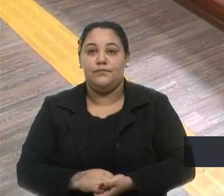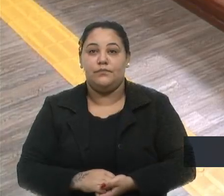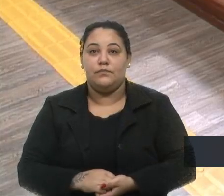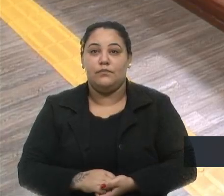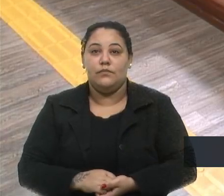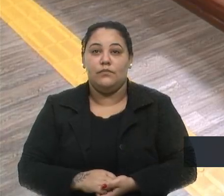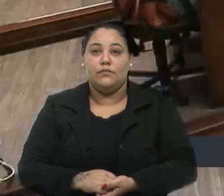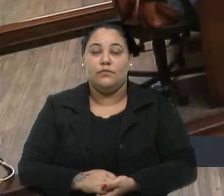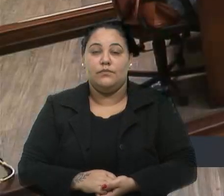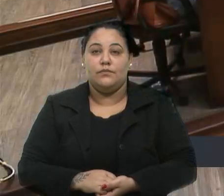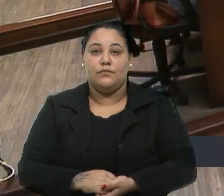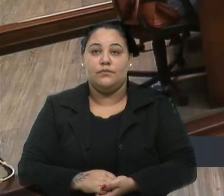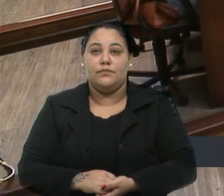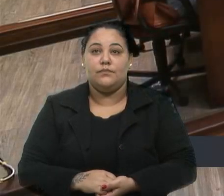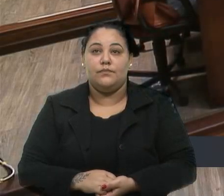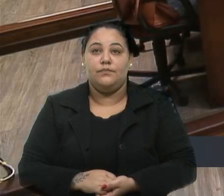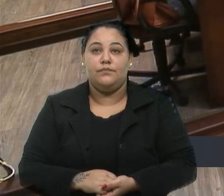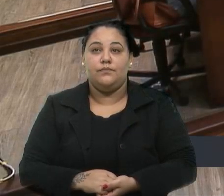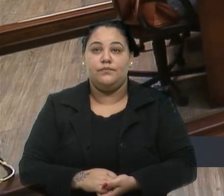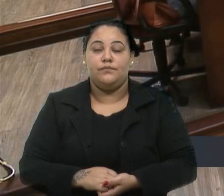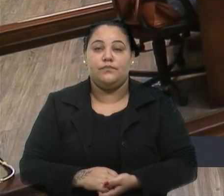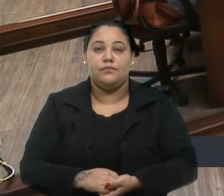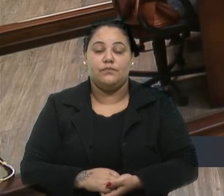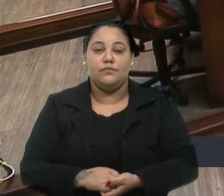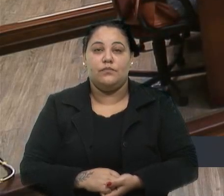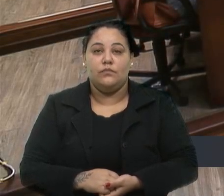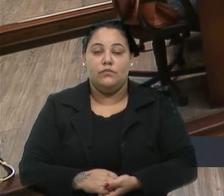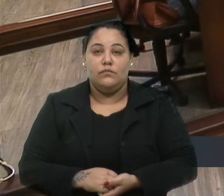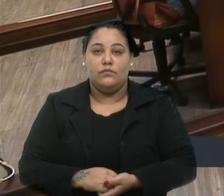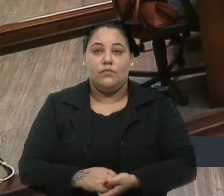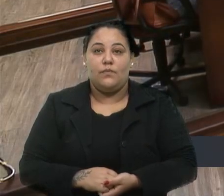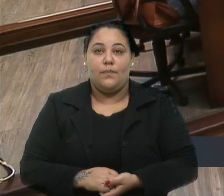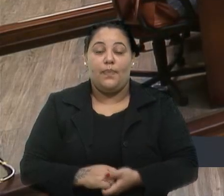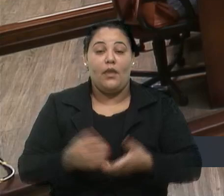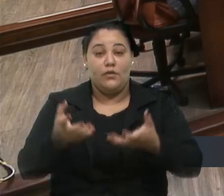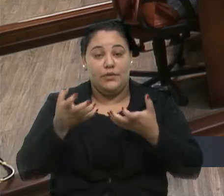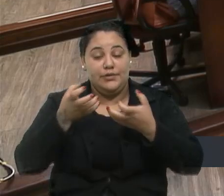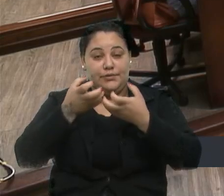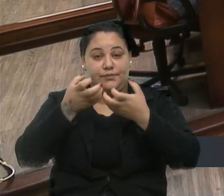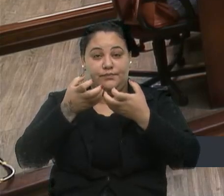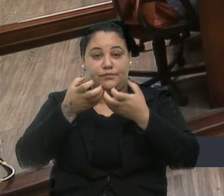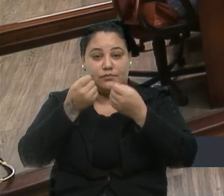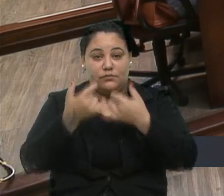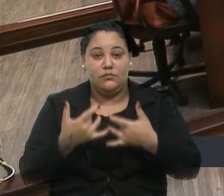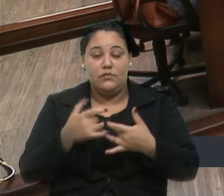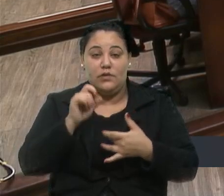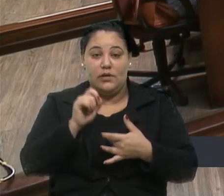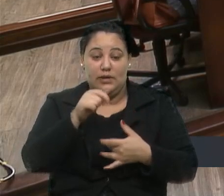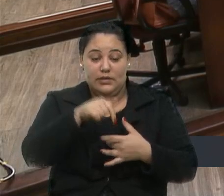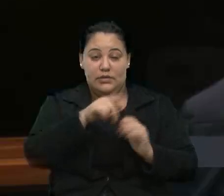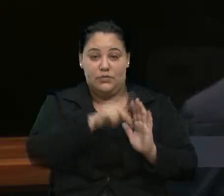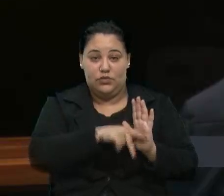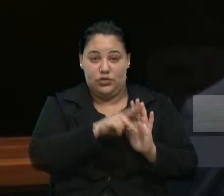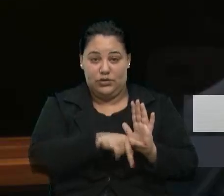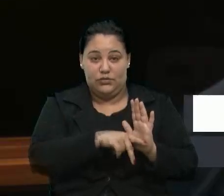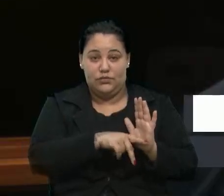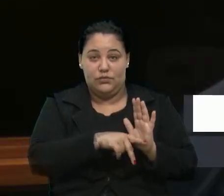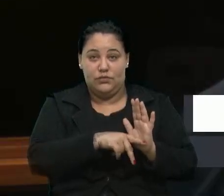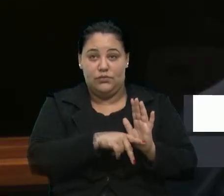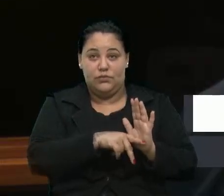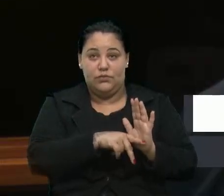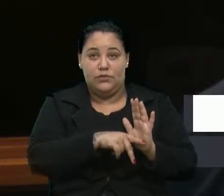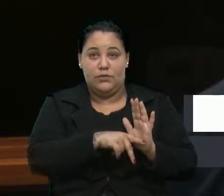Rose Frigeri. Inicialmente, eu gostaria de colocar que este projeto de